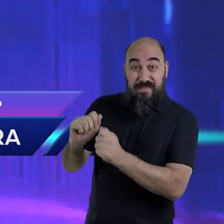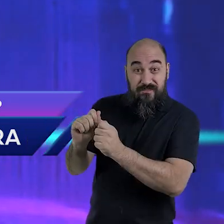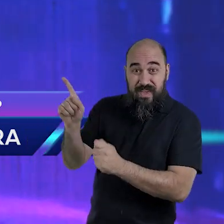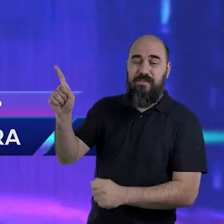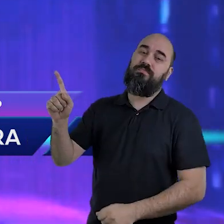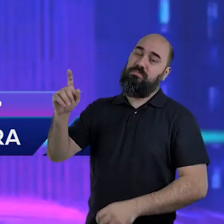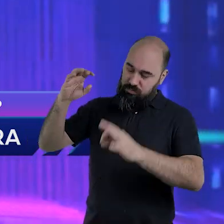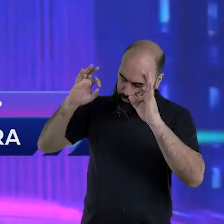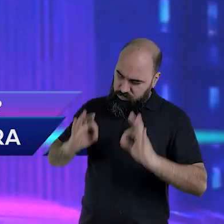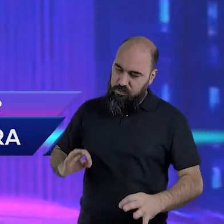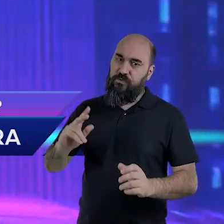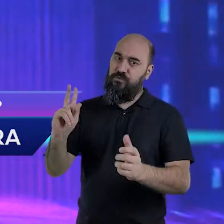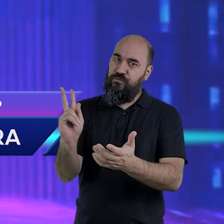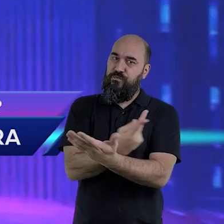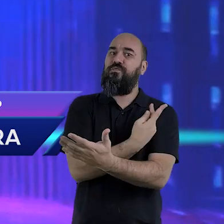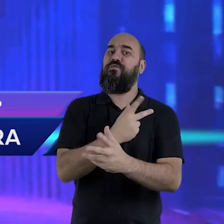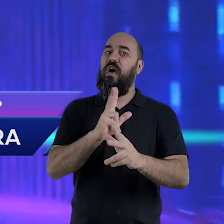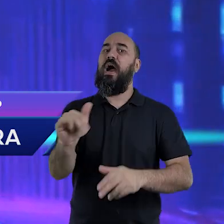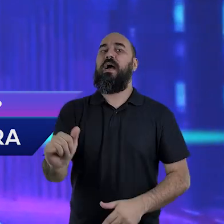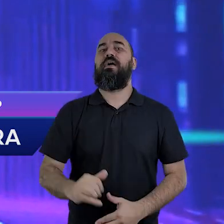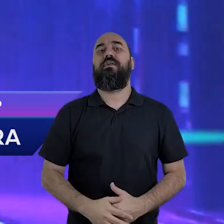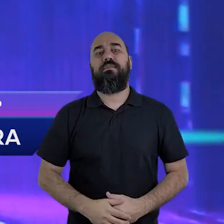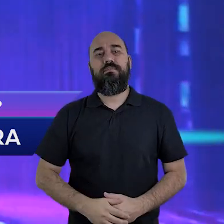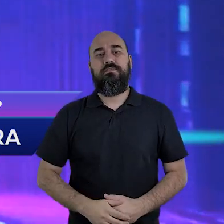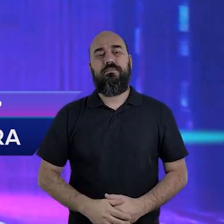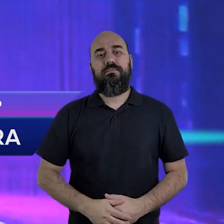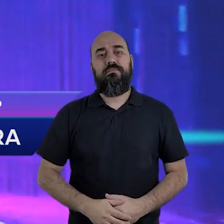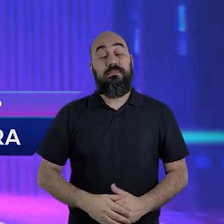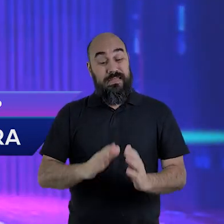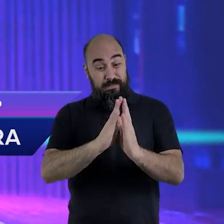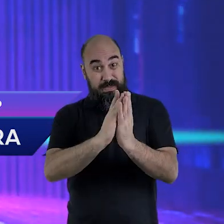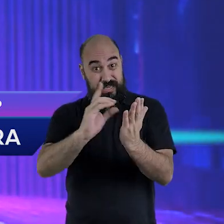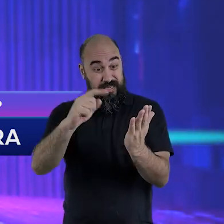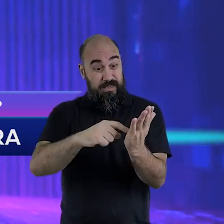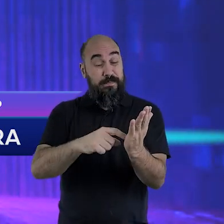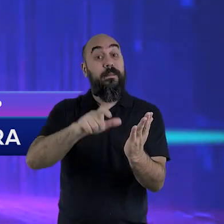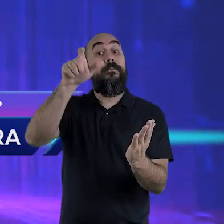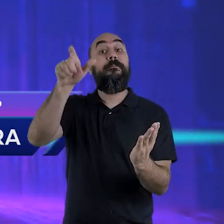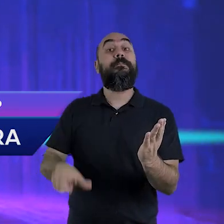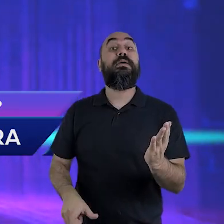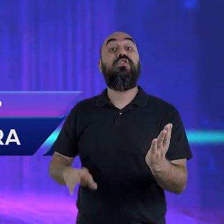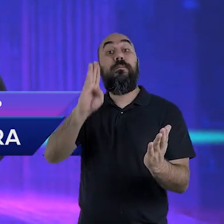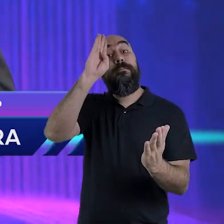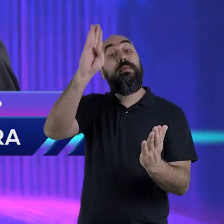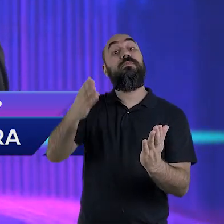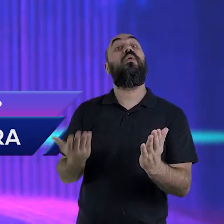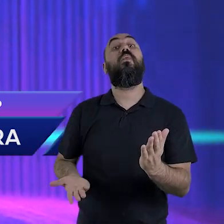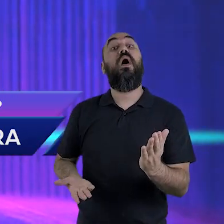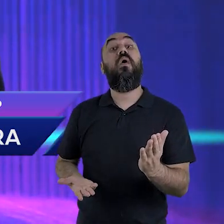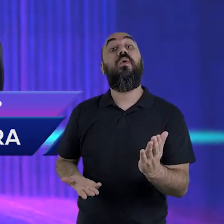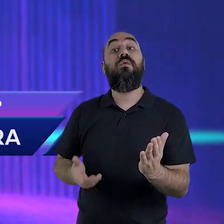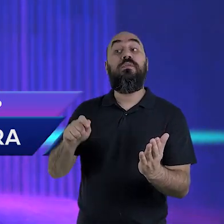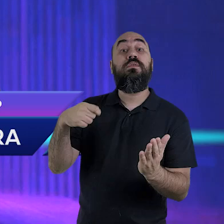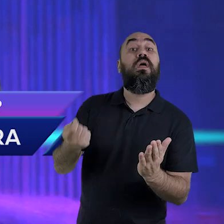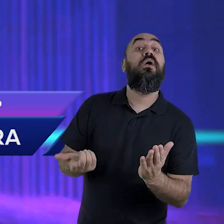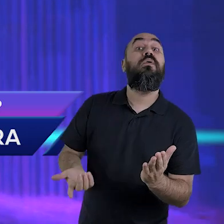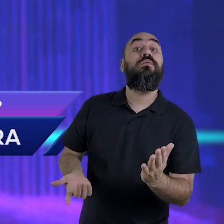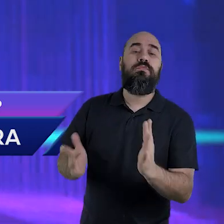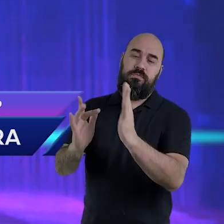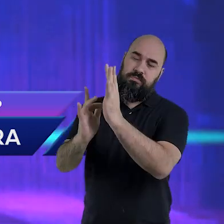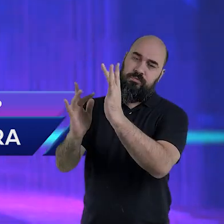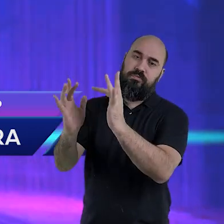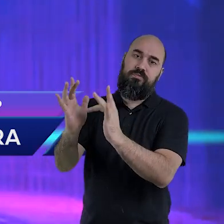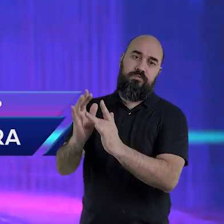Bíblia Sagrada, na palavra de Deus, Jesus é o personagem central. Tudo aponta para